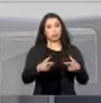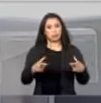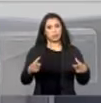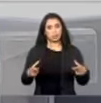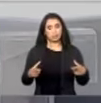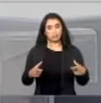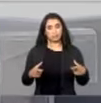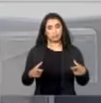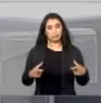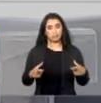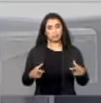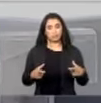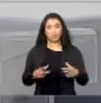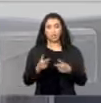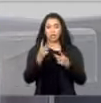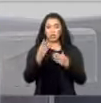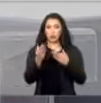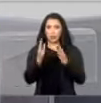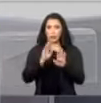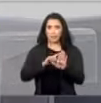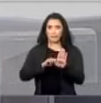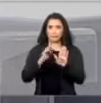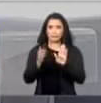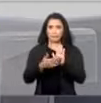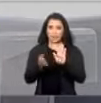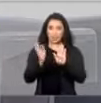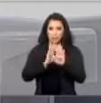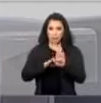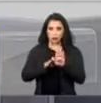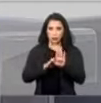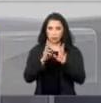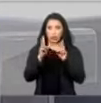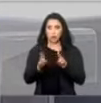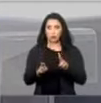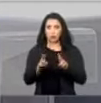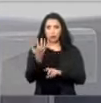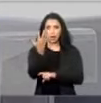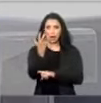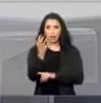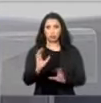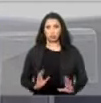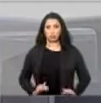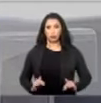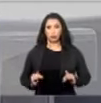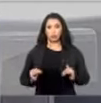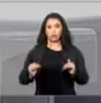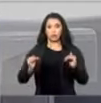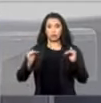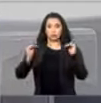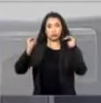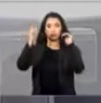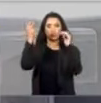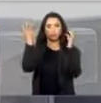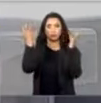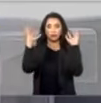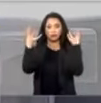2 árvores na floresta. E quando se olha para o conjunto da floresta, a conversa muda e